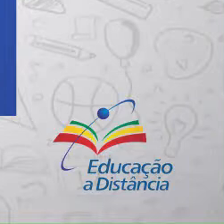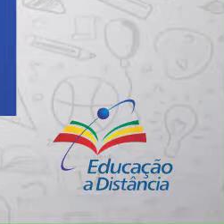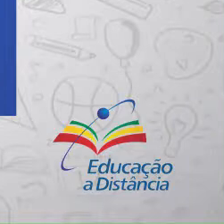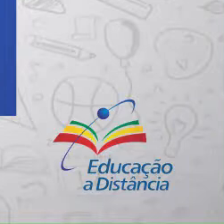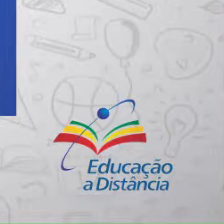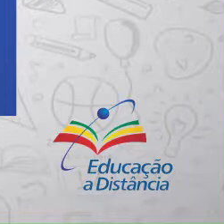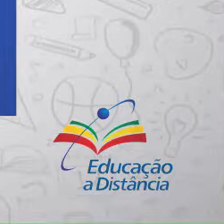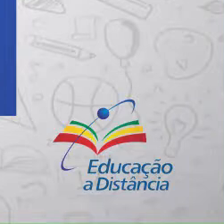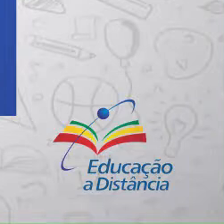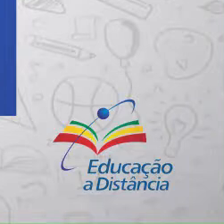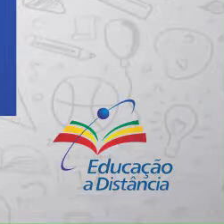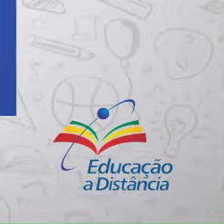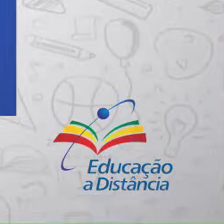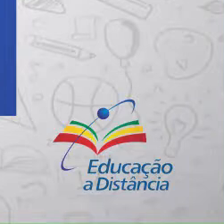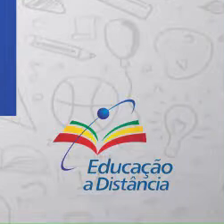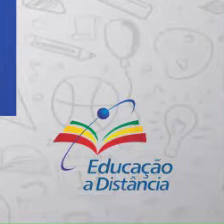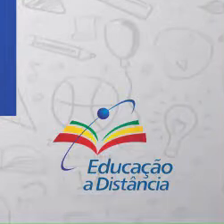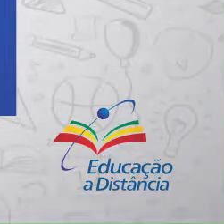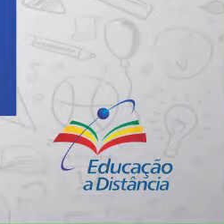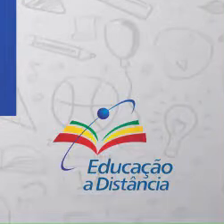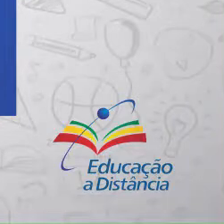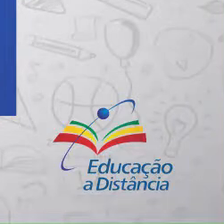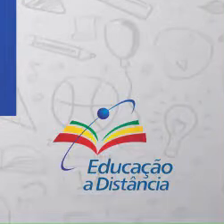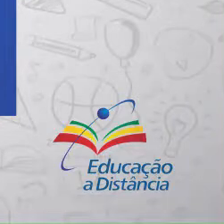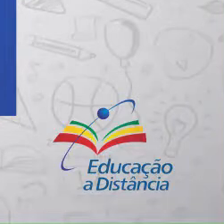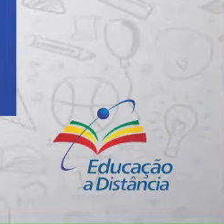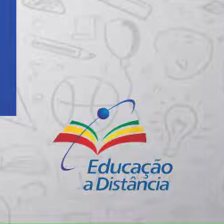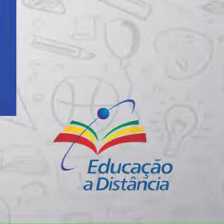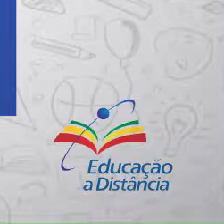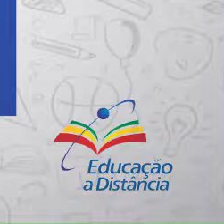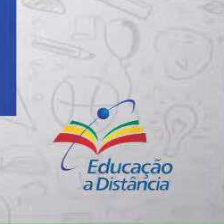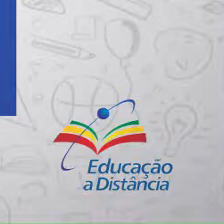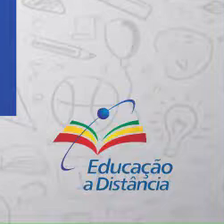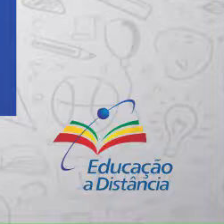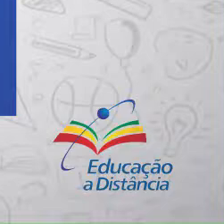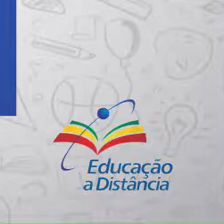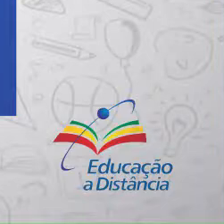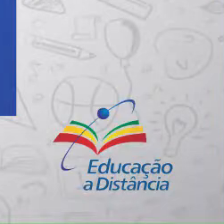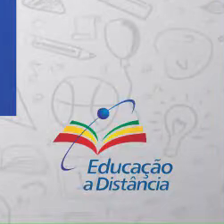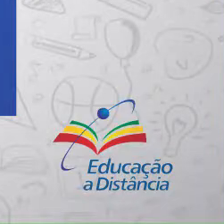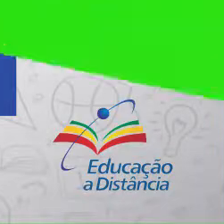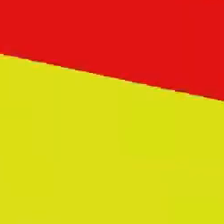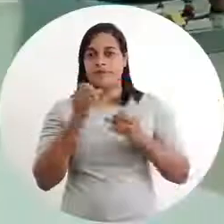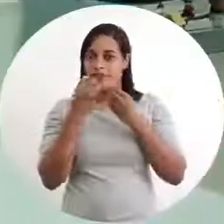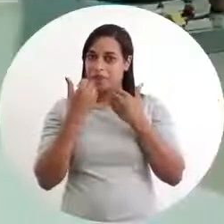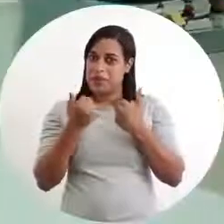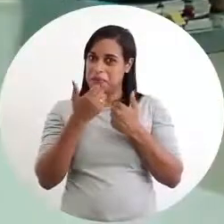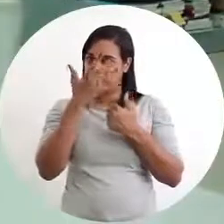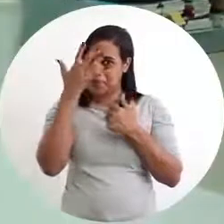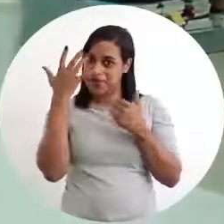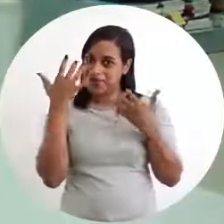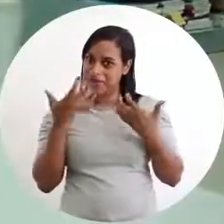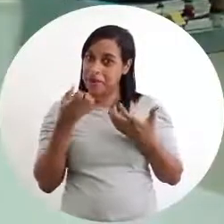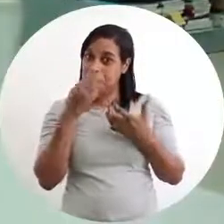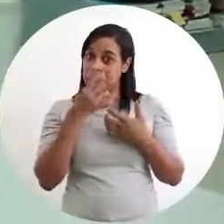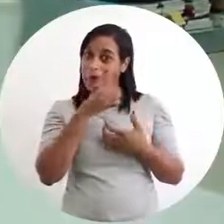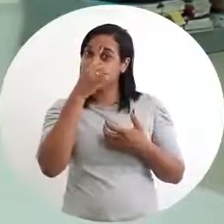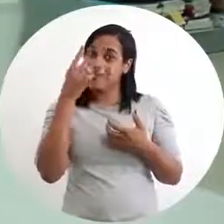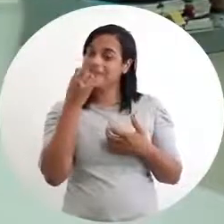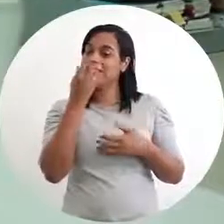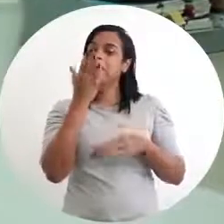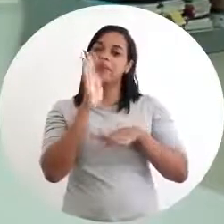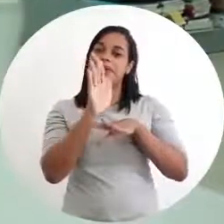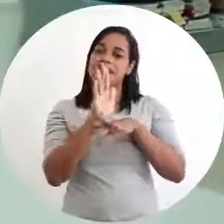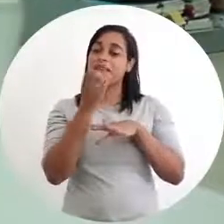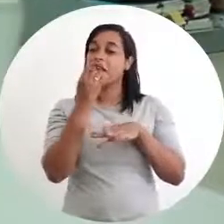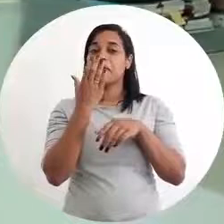elementos jurídicos essenciais para estabelecer uma organização. Tudo bom, pessoal? Bom dia,